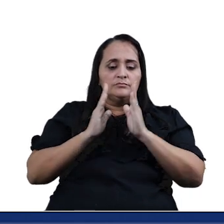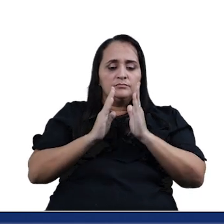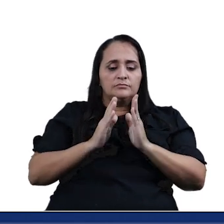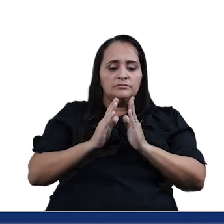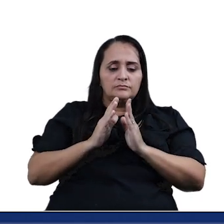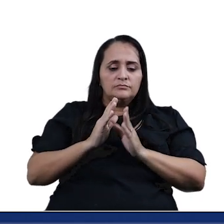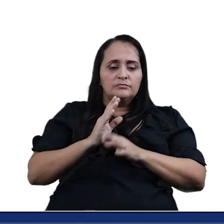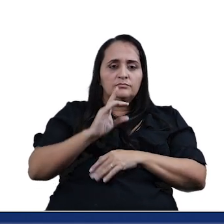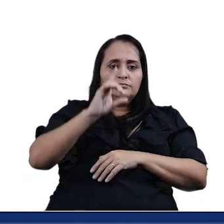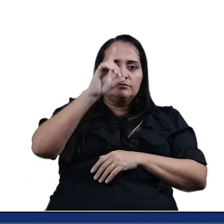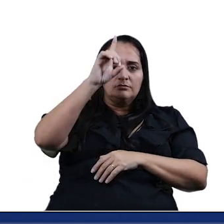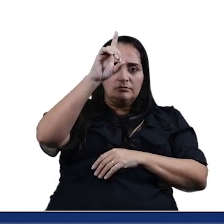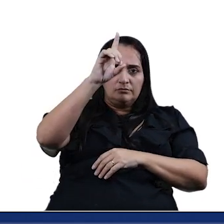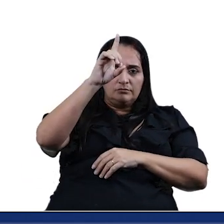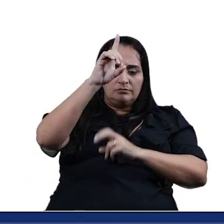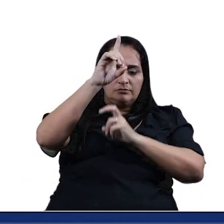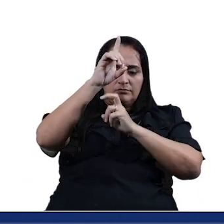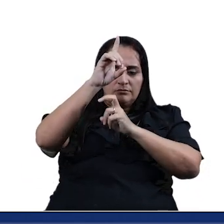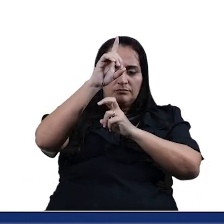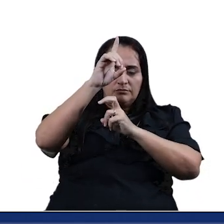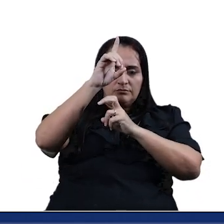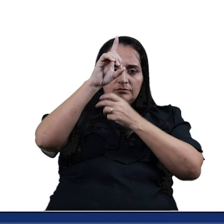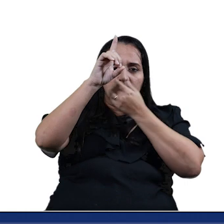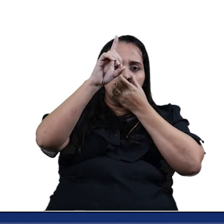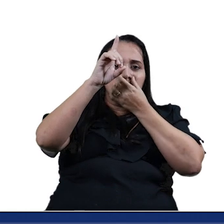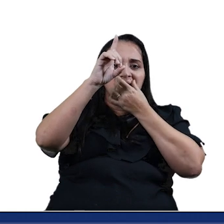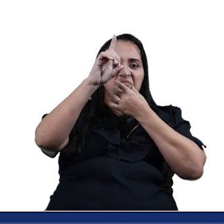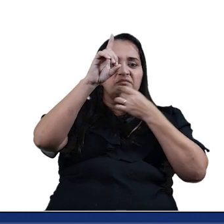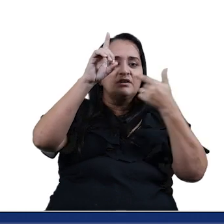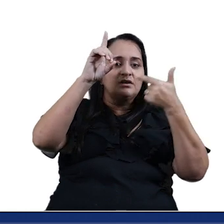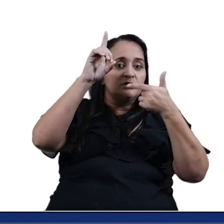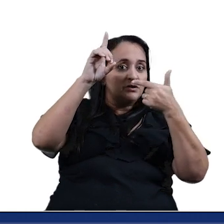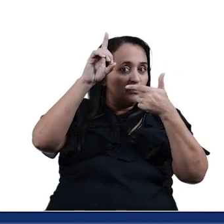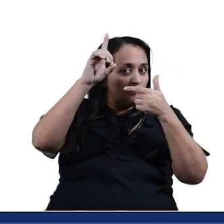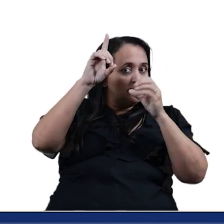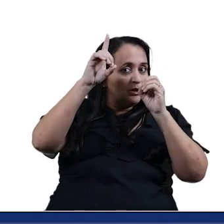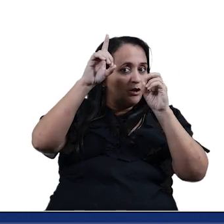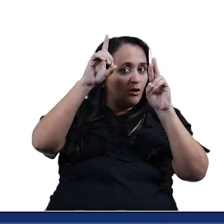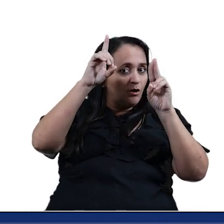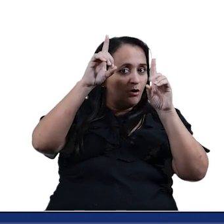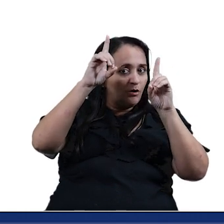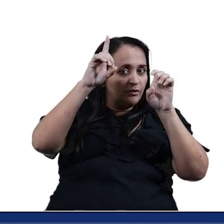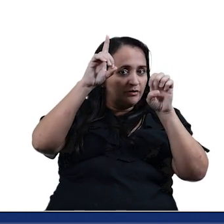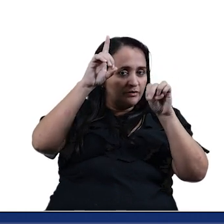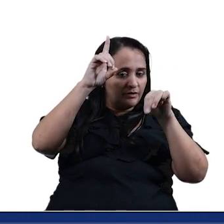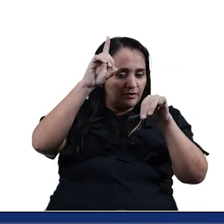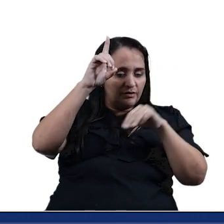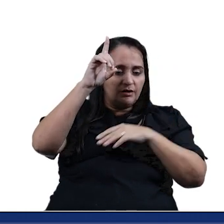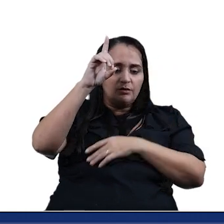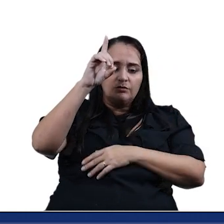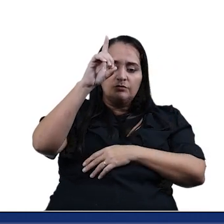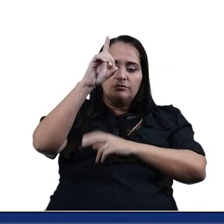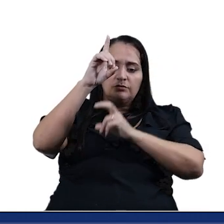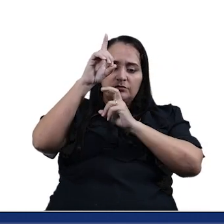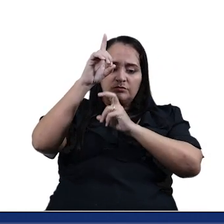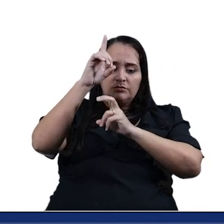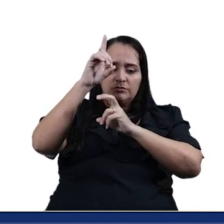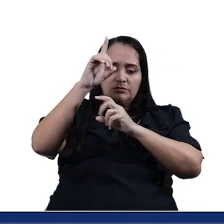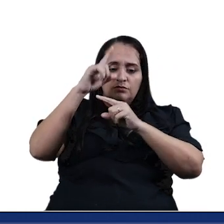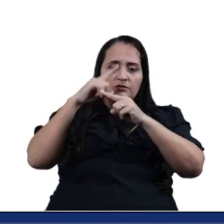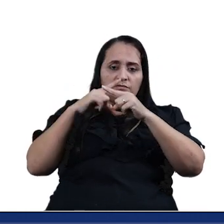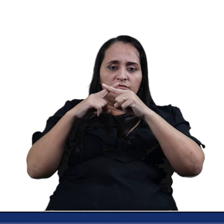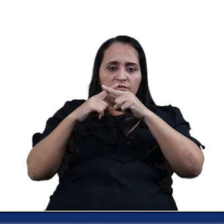Aqui, o segundo número 5, que ele está na segunda ordem, é na ordem das dezenas, é o